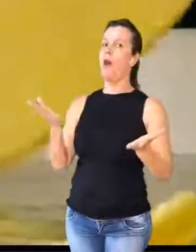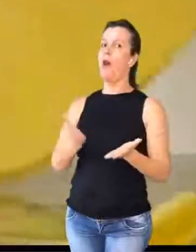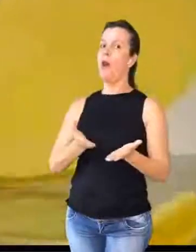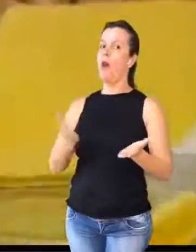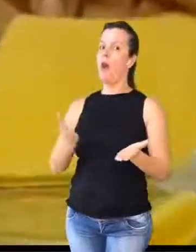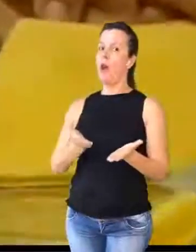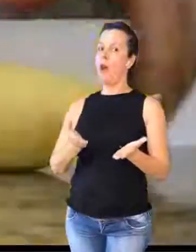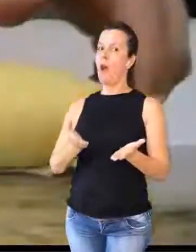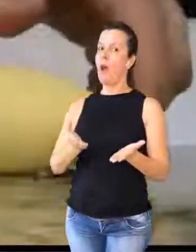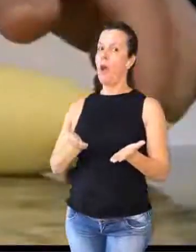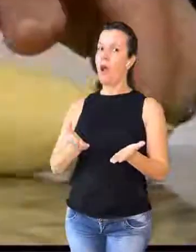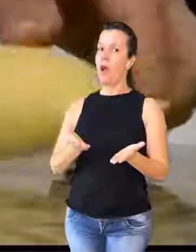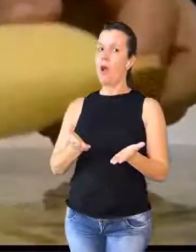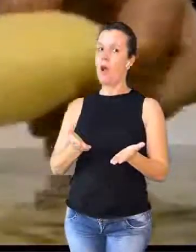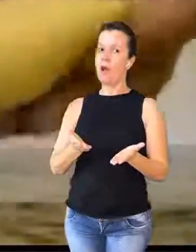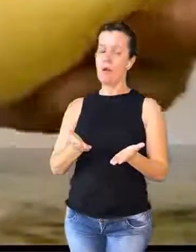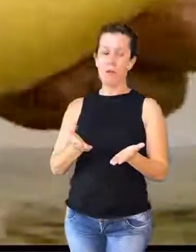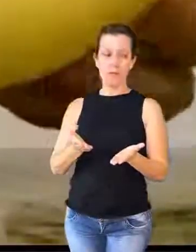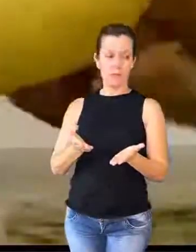mão, tá?